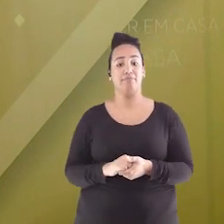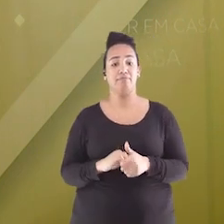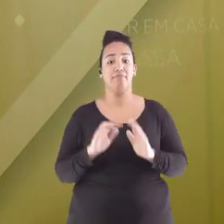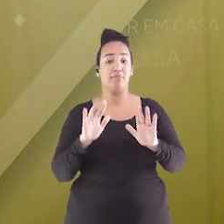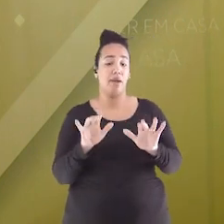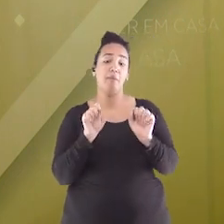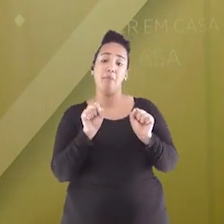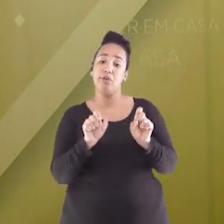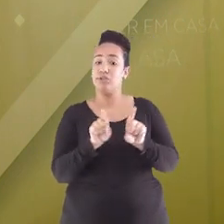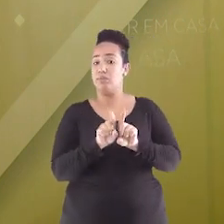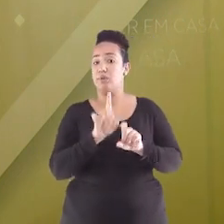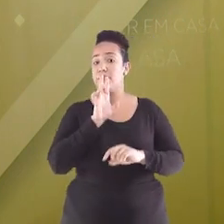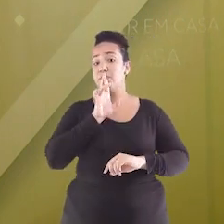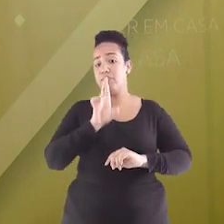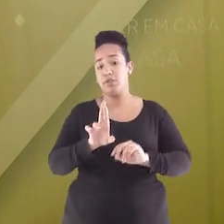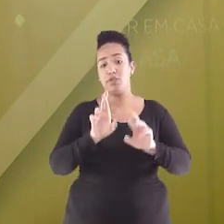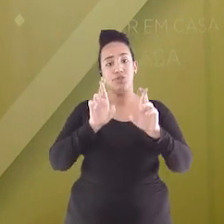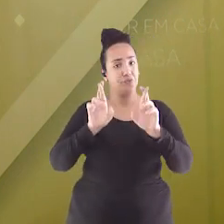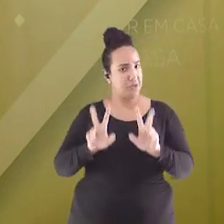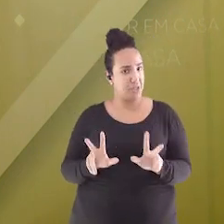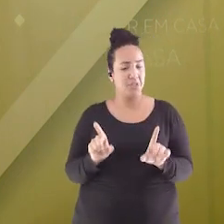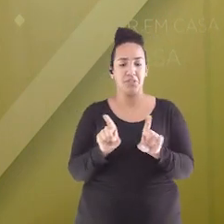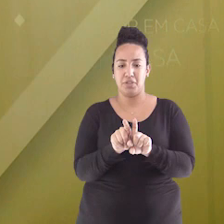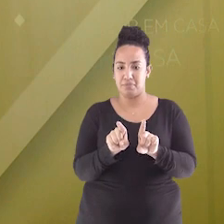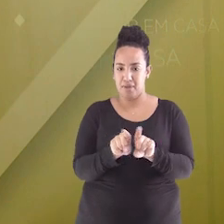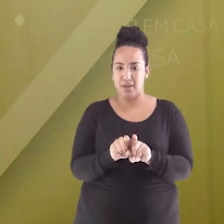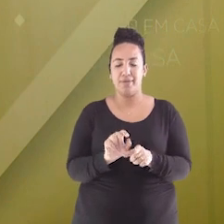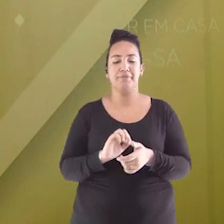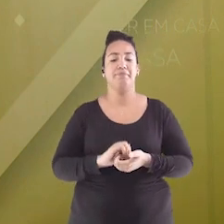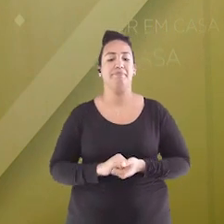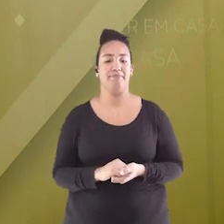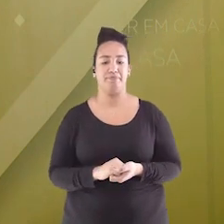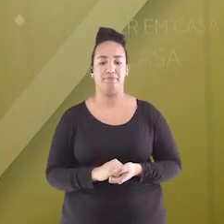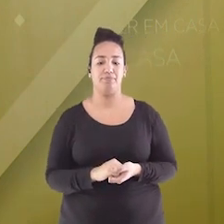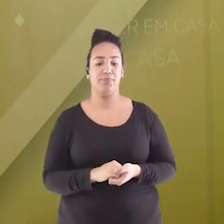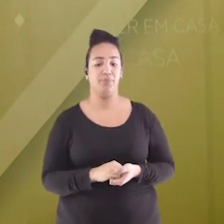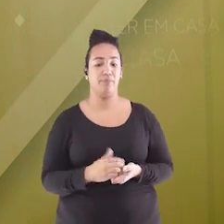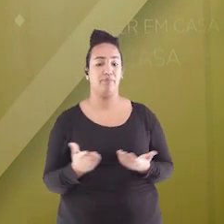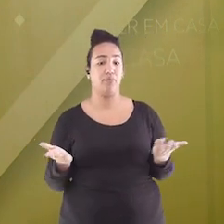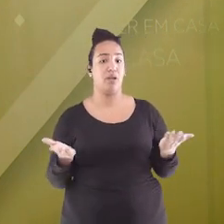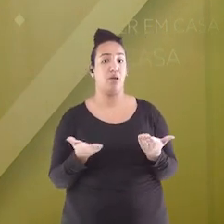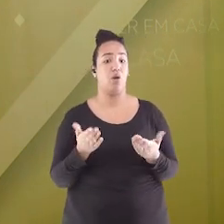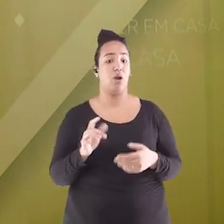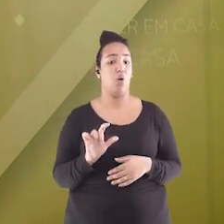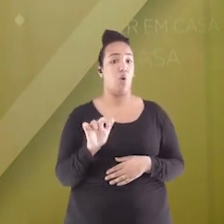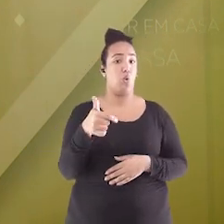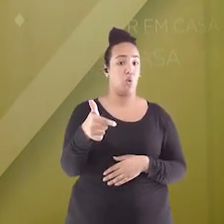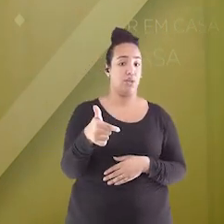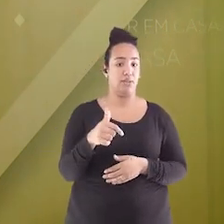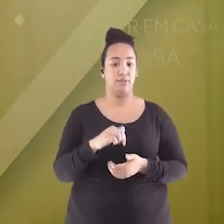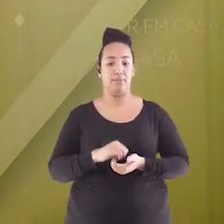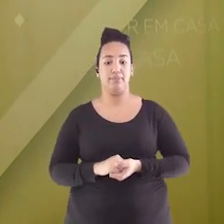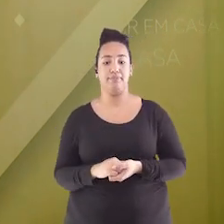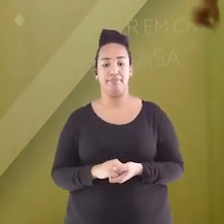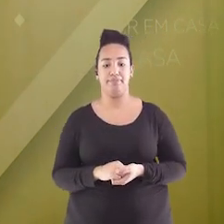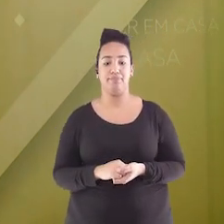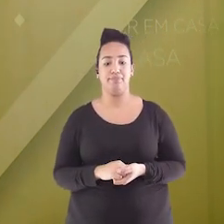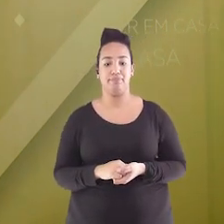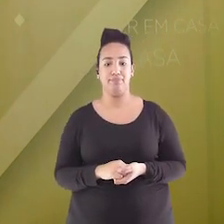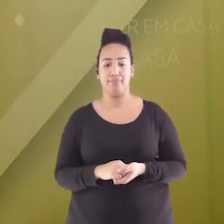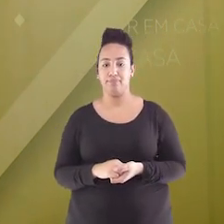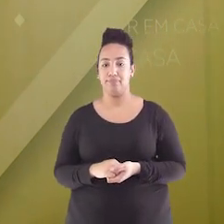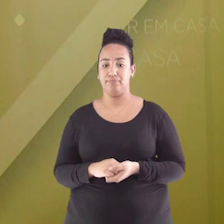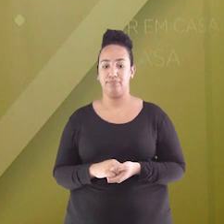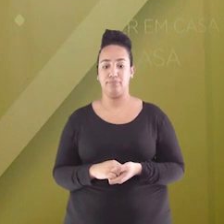eles podem ter colocado outras também. Não tem problema. Beleza? Bom, okay. Vamos para outro. Exato. Então vamos lá,